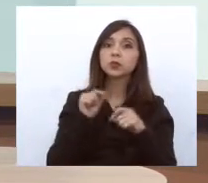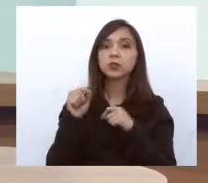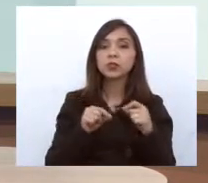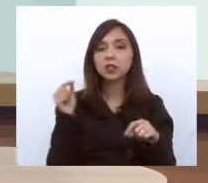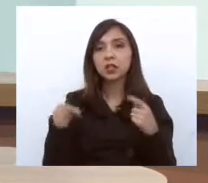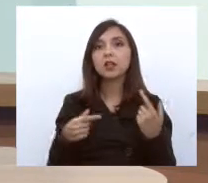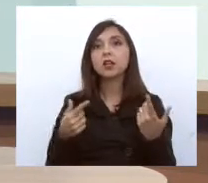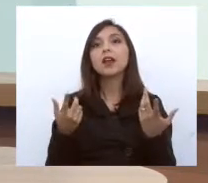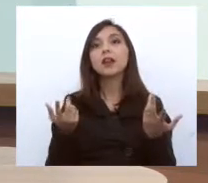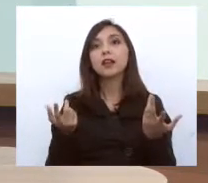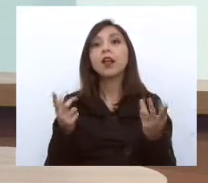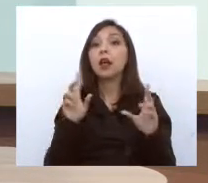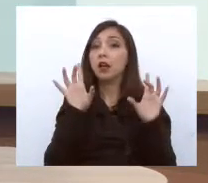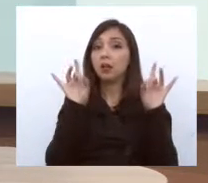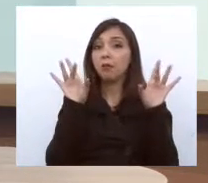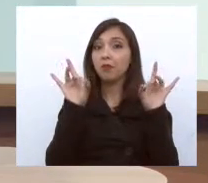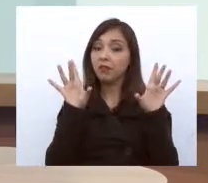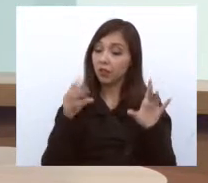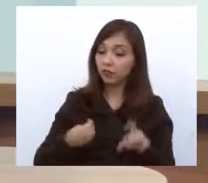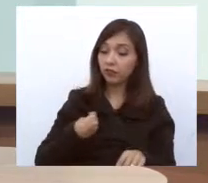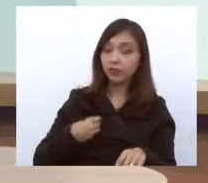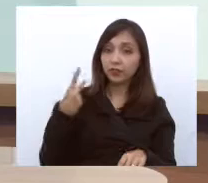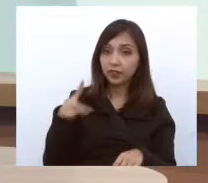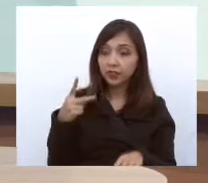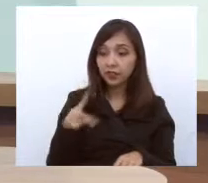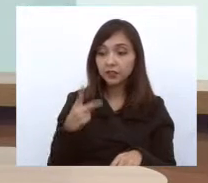já que ela foi privilegiada pela vida,